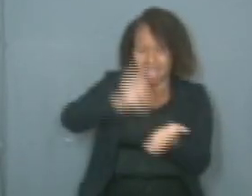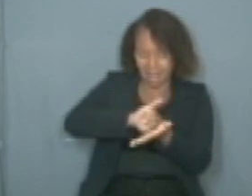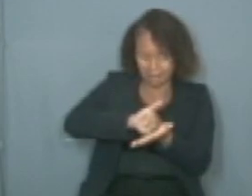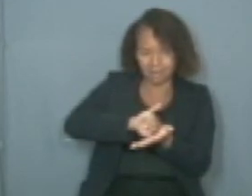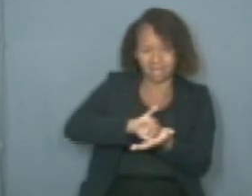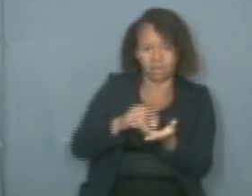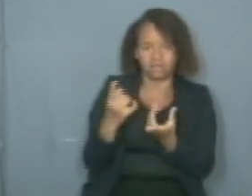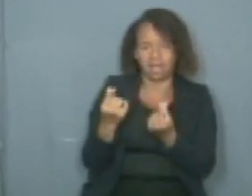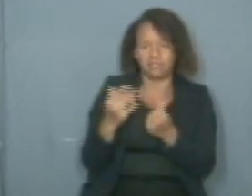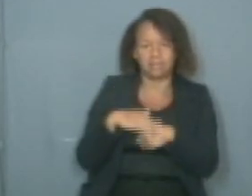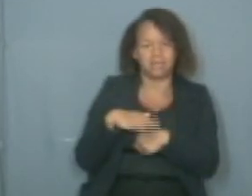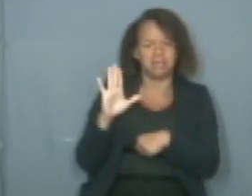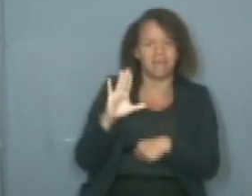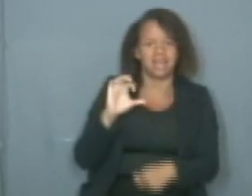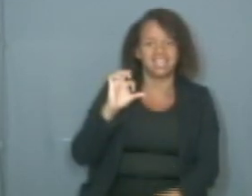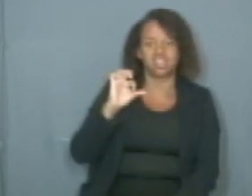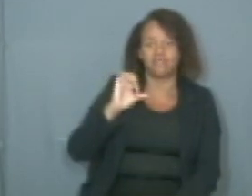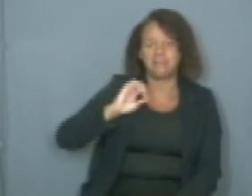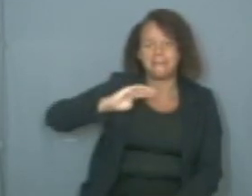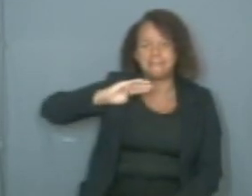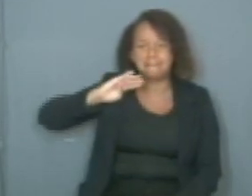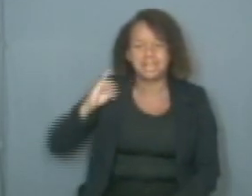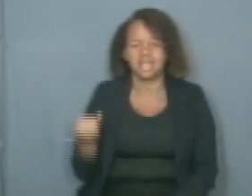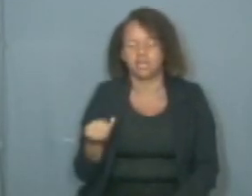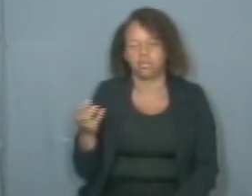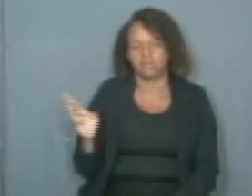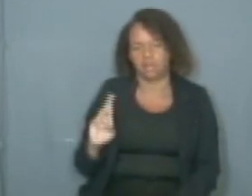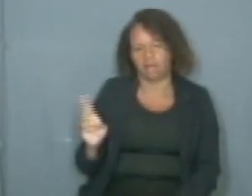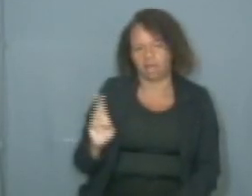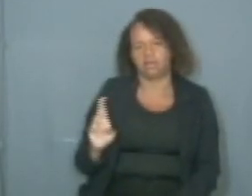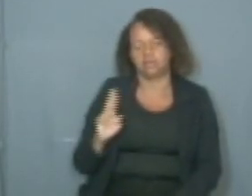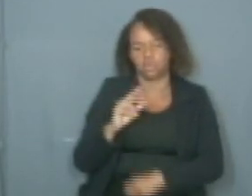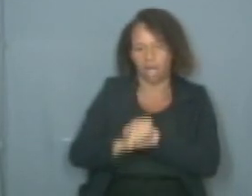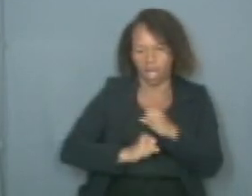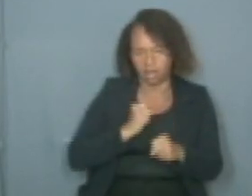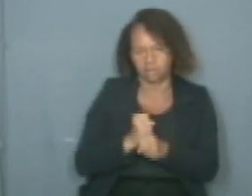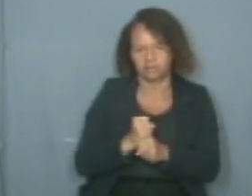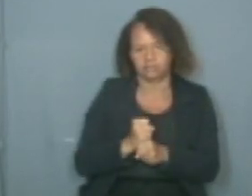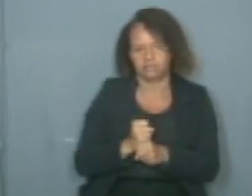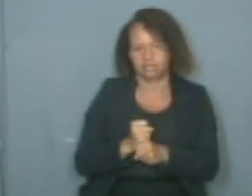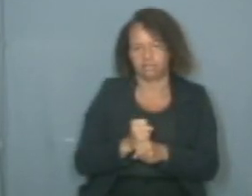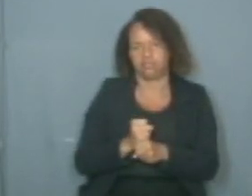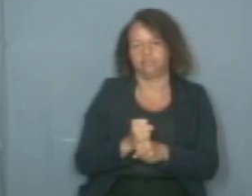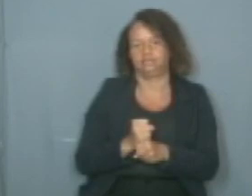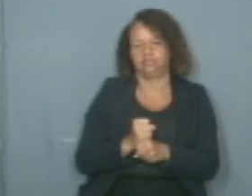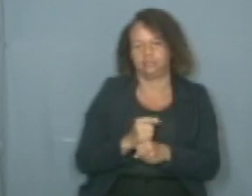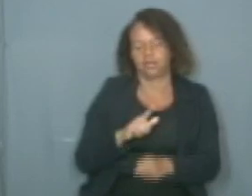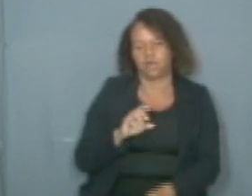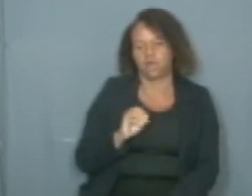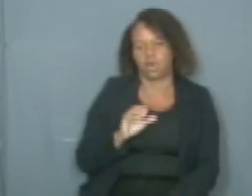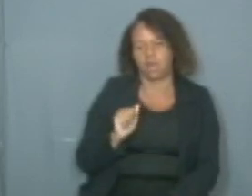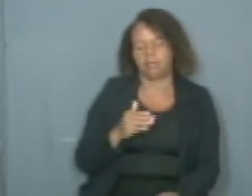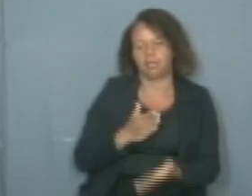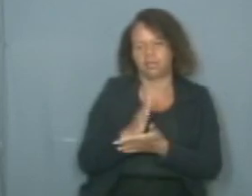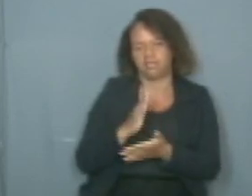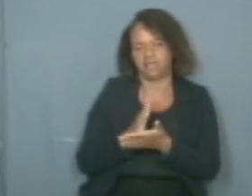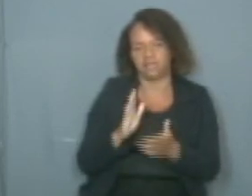que tem uma verba de mais de 9 bilhões de reais ao ano. Essa foi a LOA aprovada.